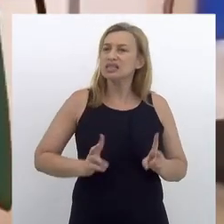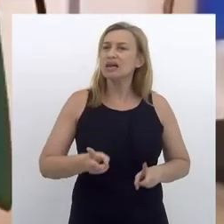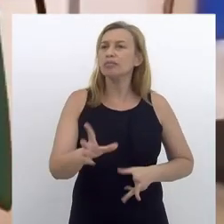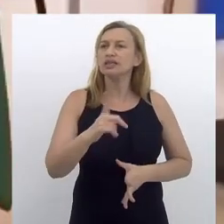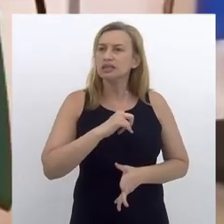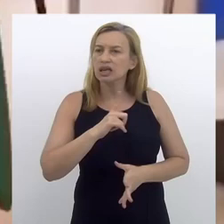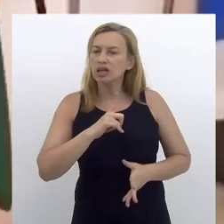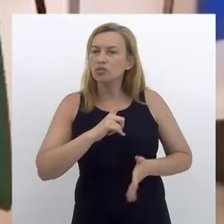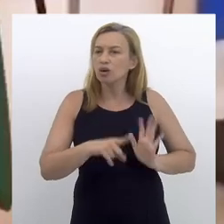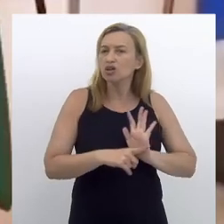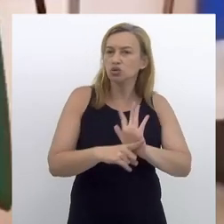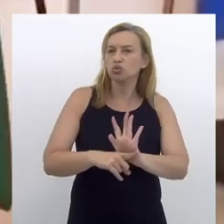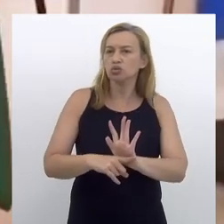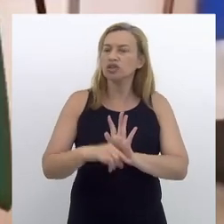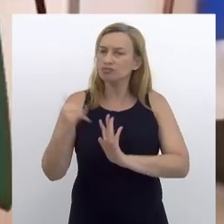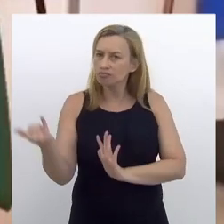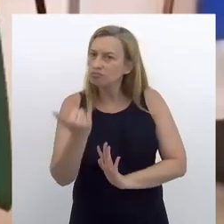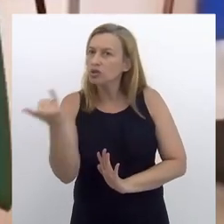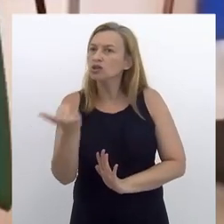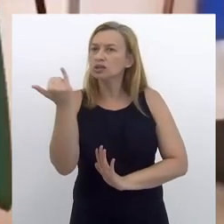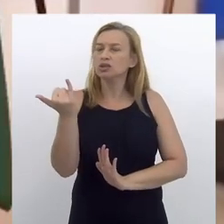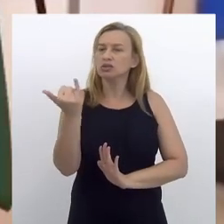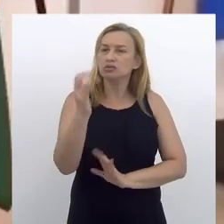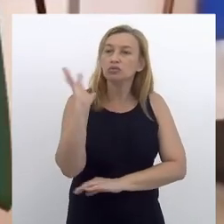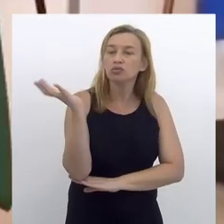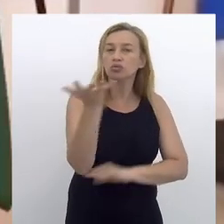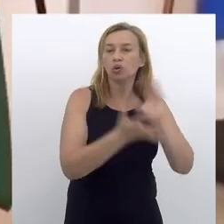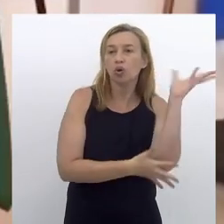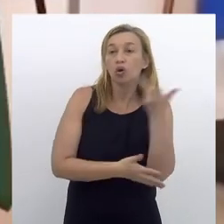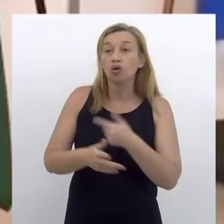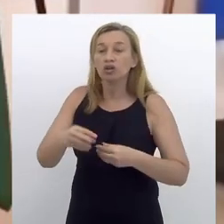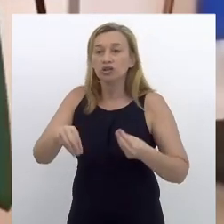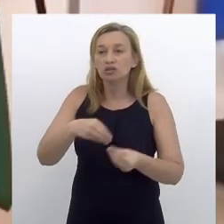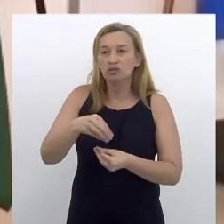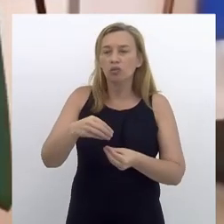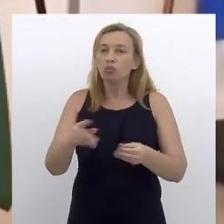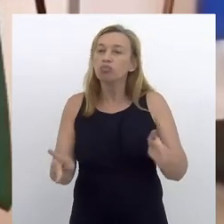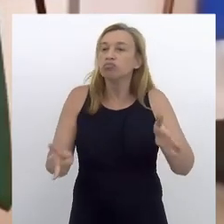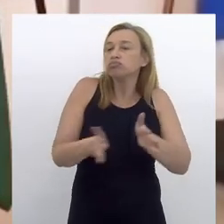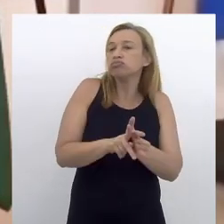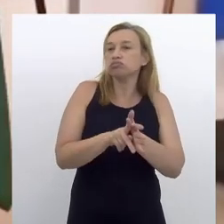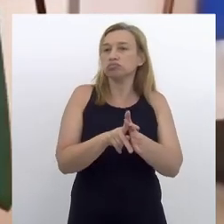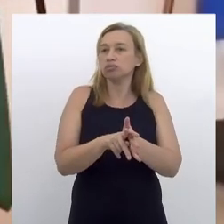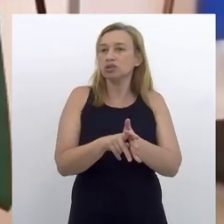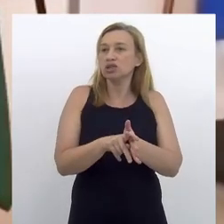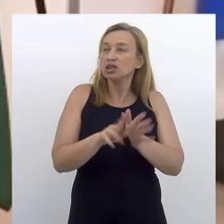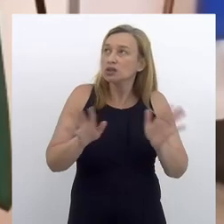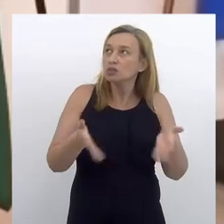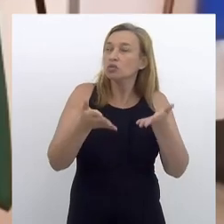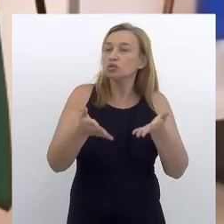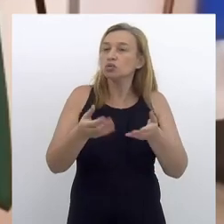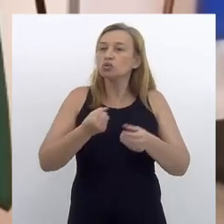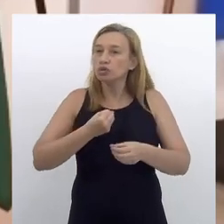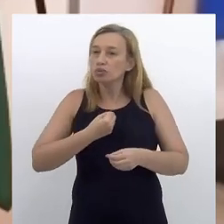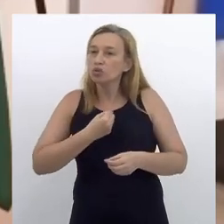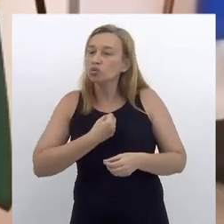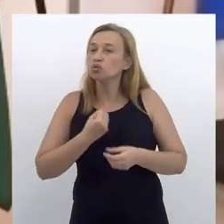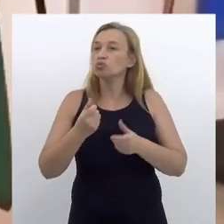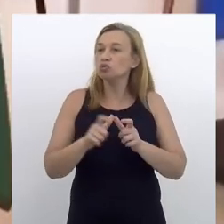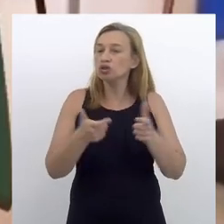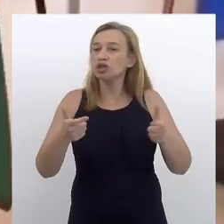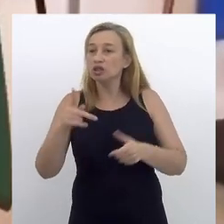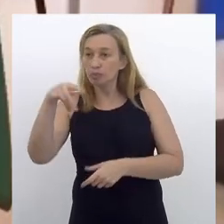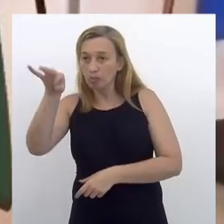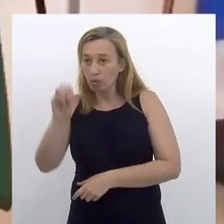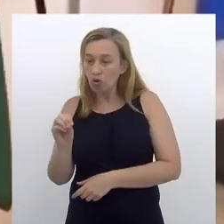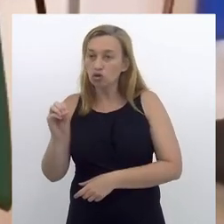ele sempre tem uma contribuição muito importante para o meio ambiente. Por exemplo, quando a gente desenvolve um projeto desse, a gente simula talvez o um aumento de